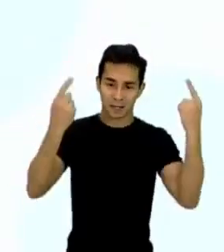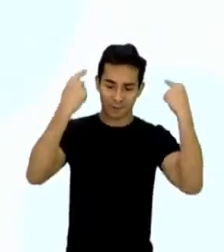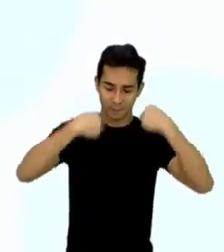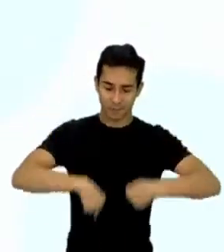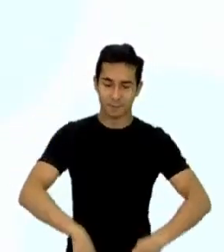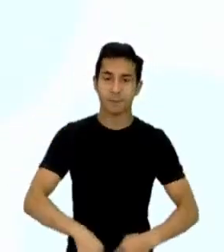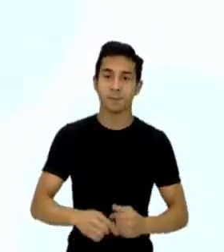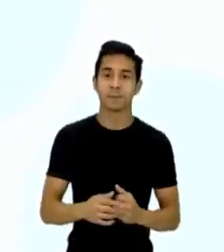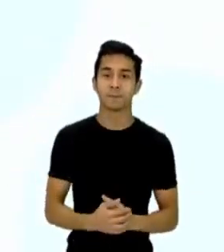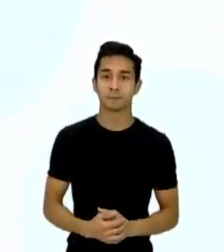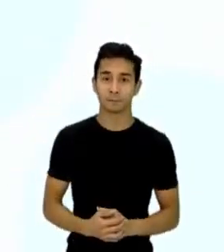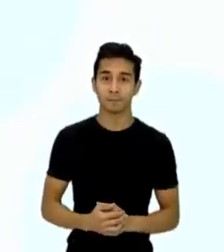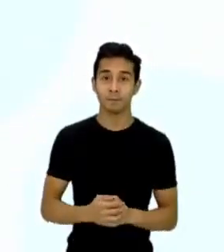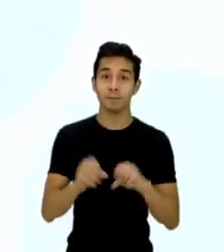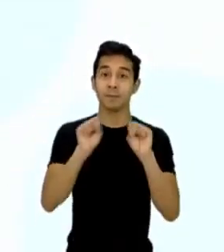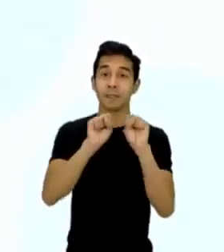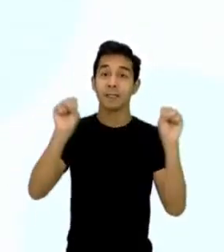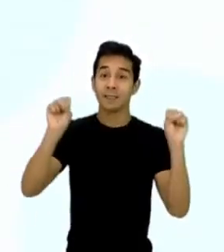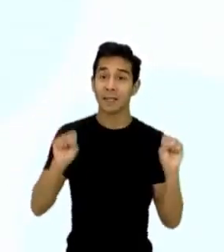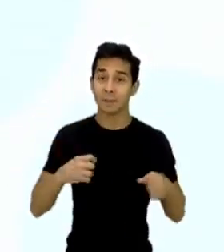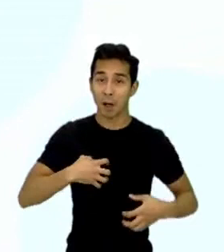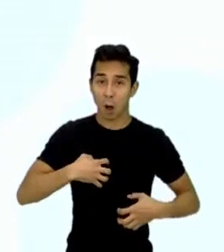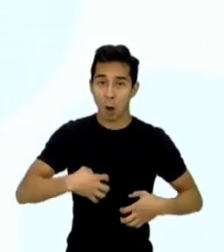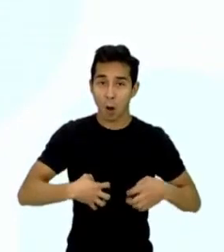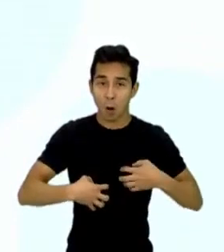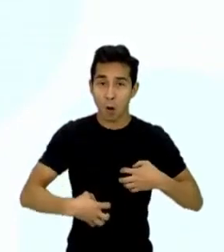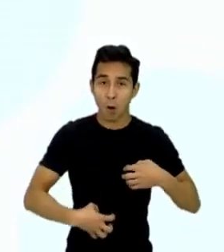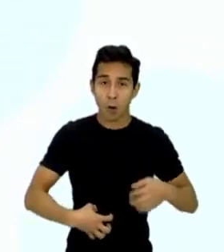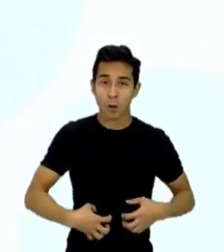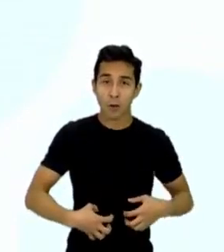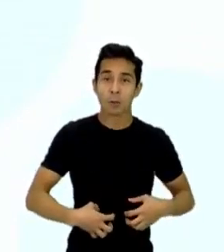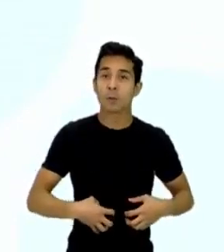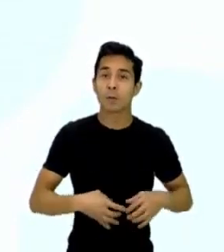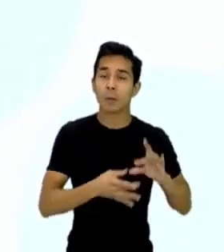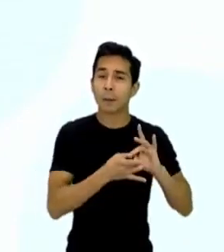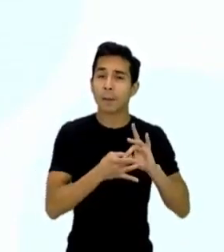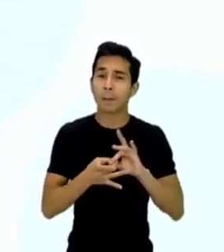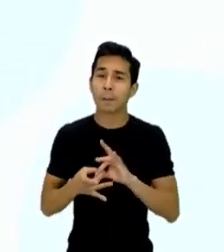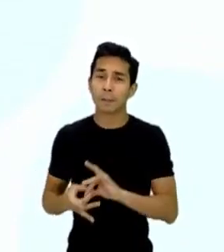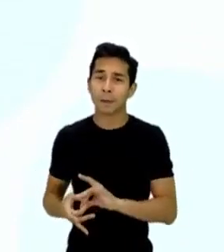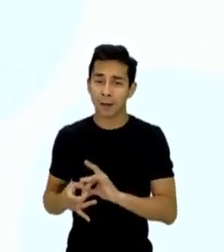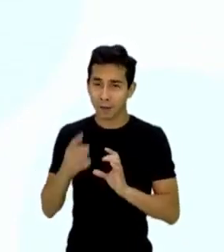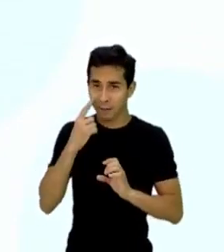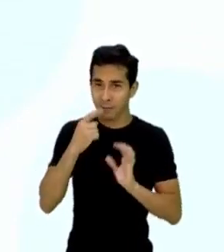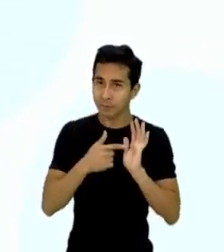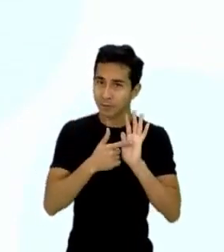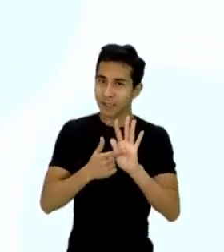esse sistema que eu estou colocando aí, que vocês estão vendo na tela, a gente colocou aí o nosso